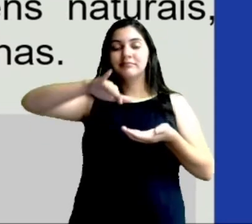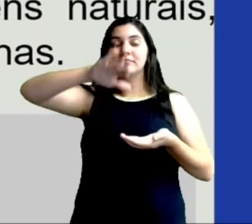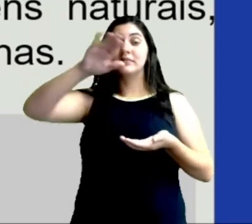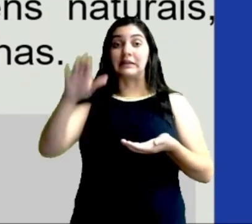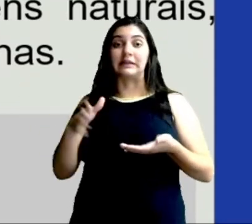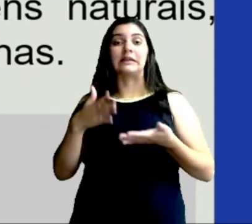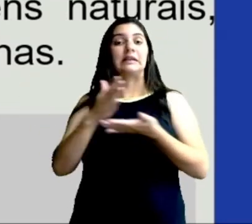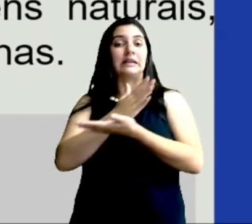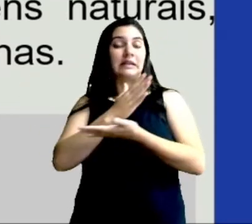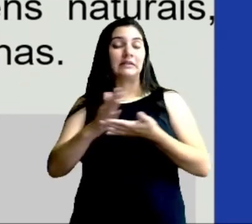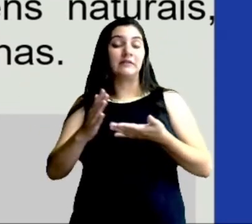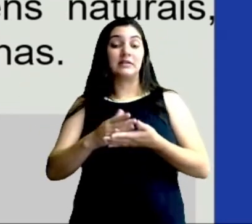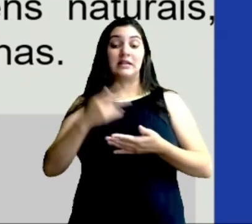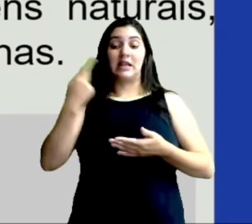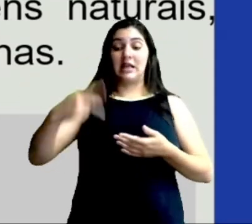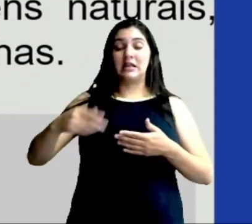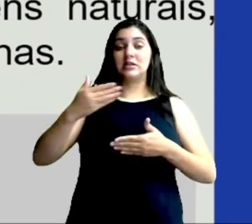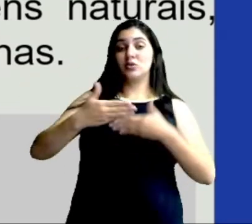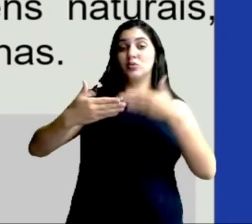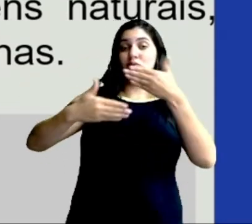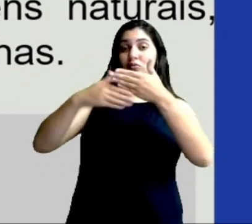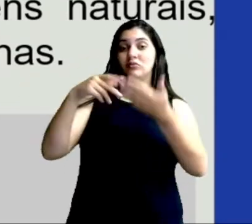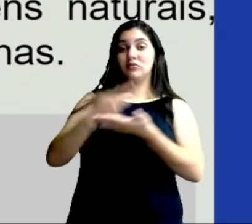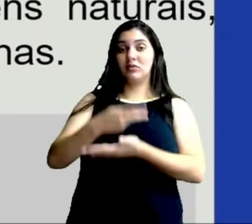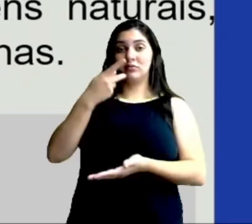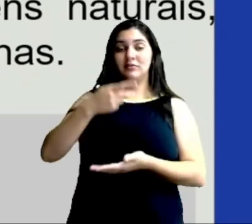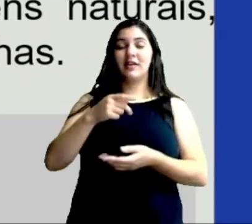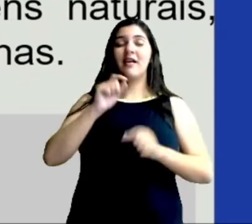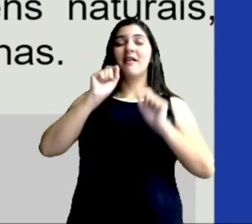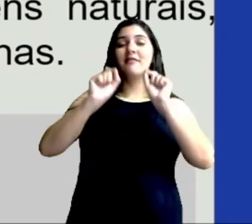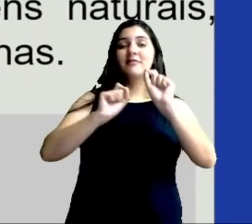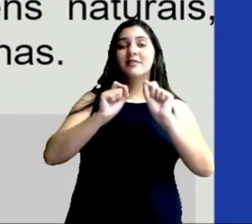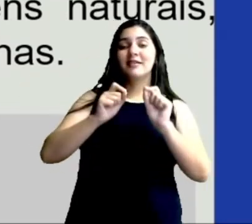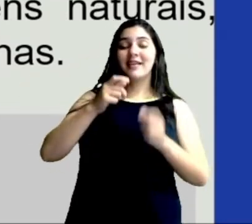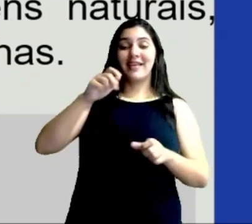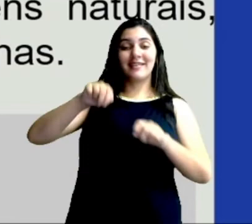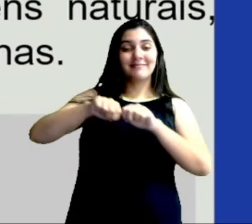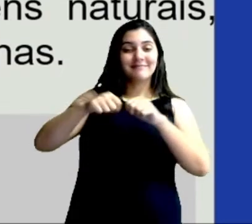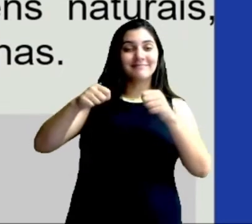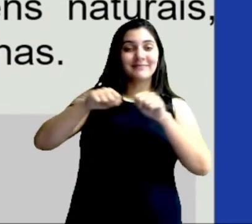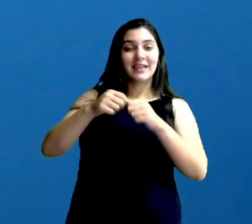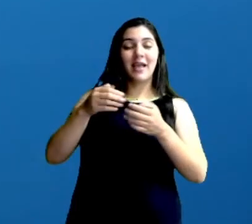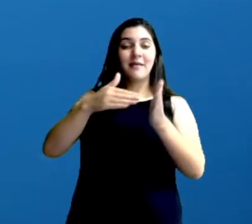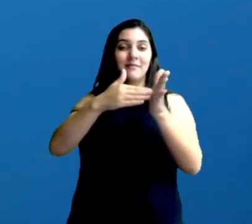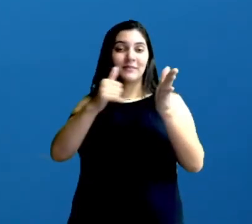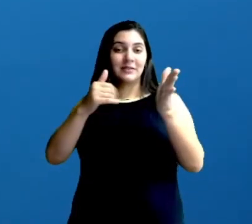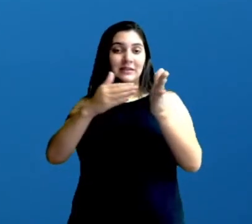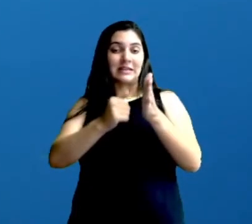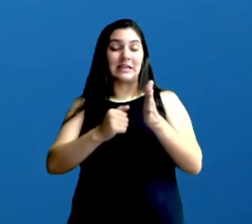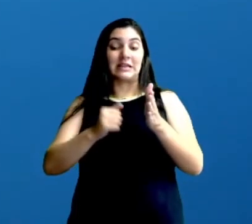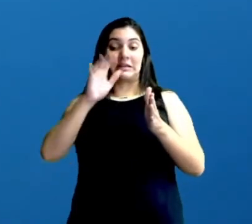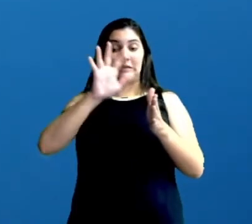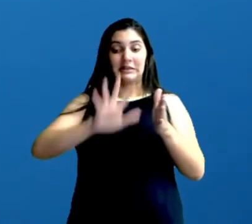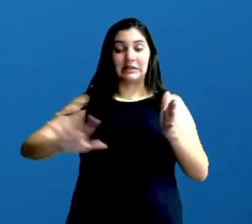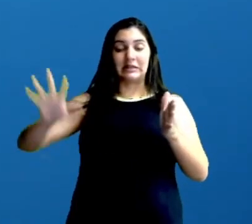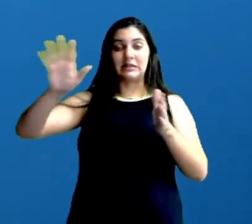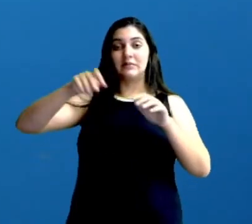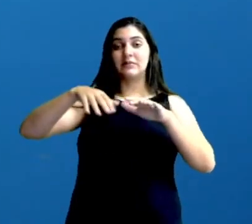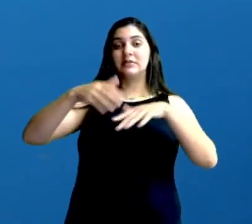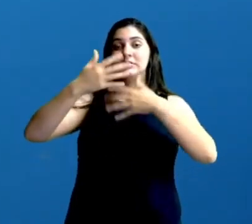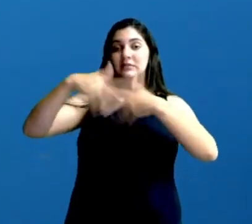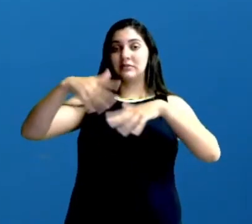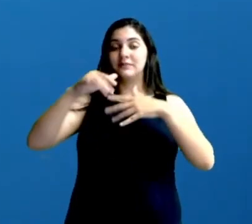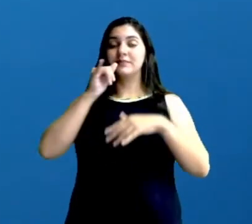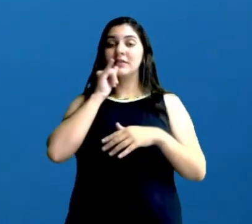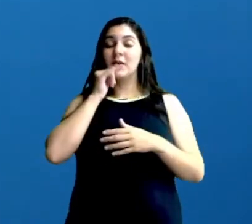construções aconteçam, eles quebram um espaço ali, né, da paisagem natural. Então, para a gente construir, por